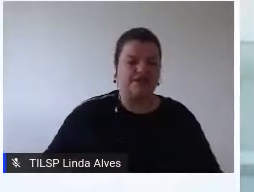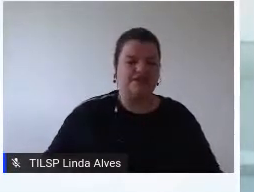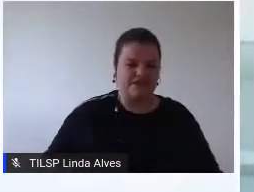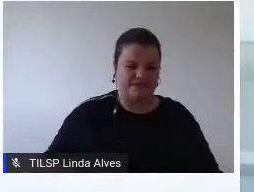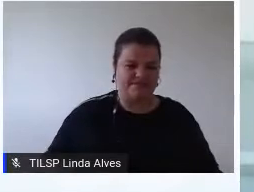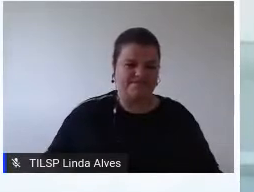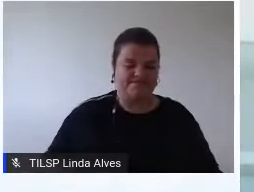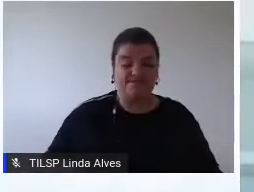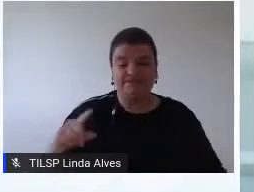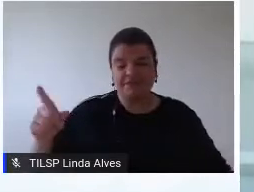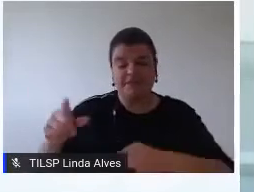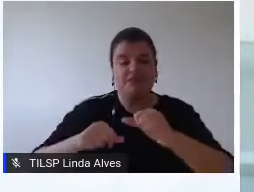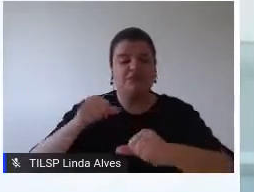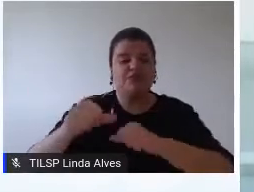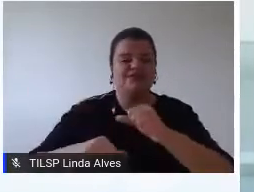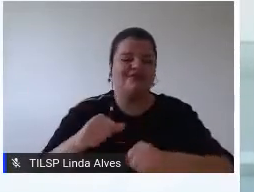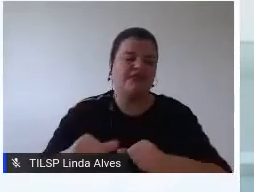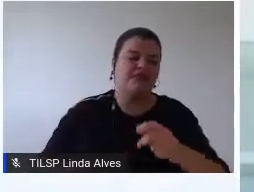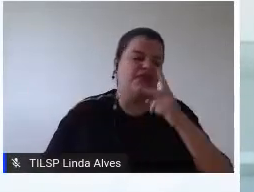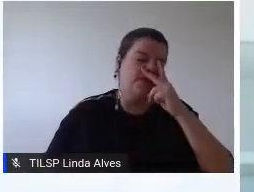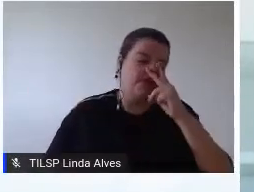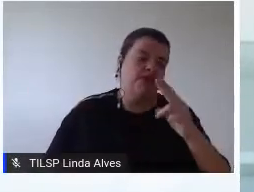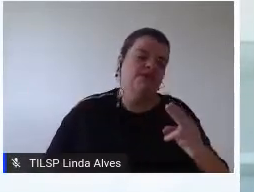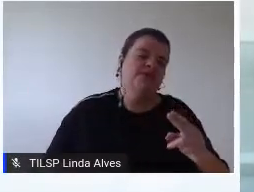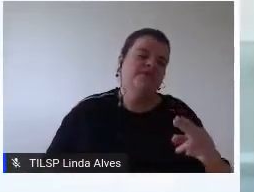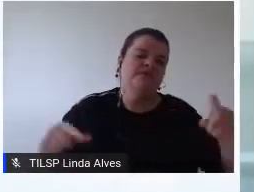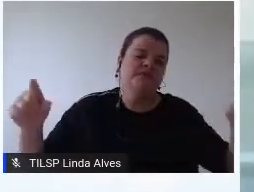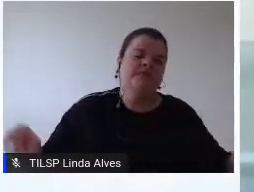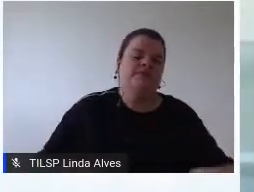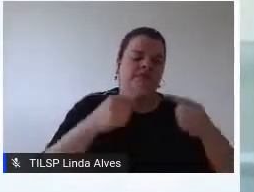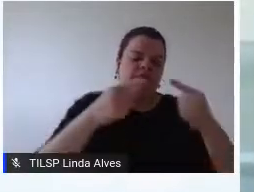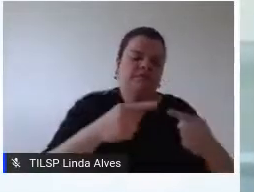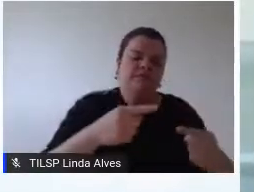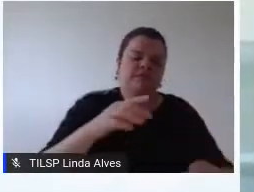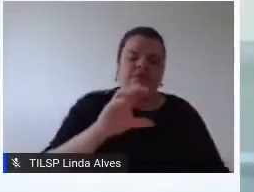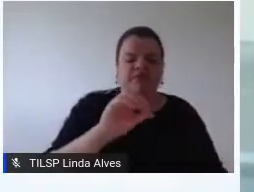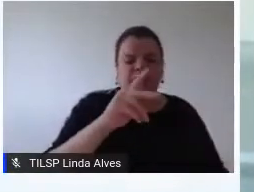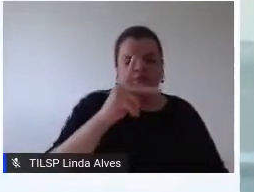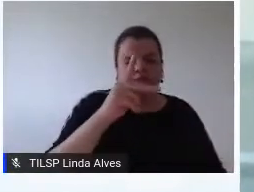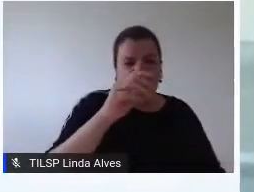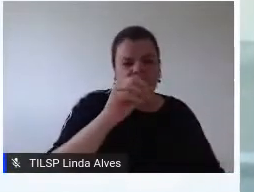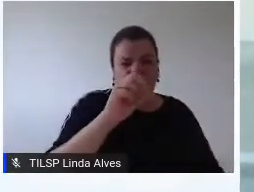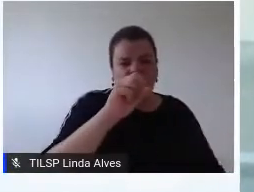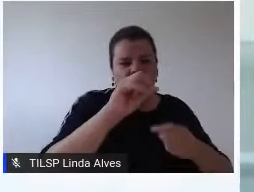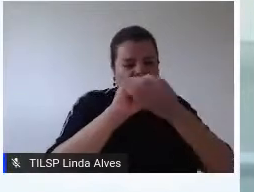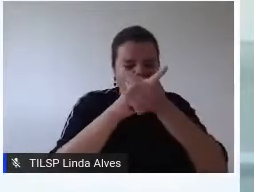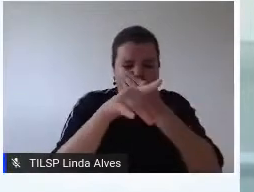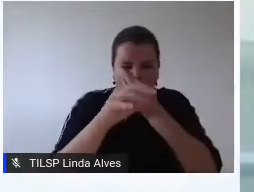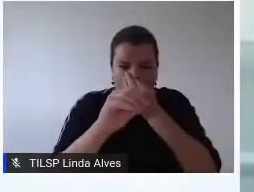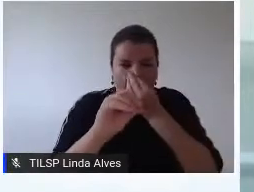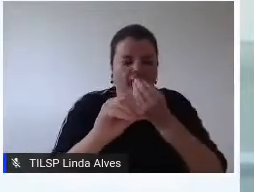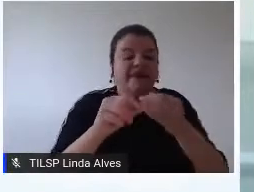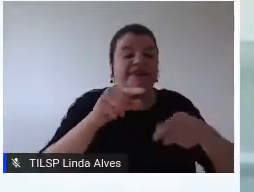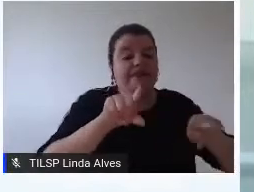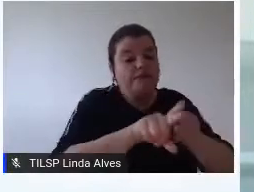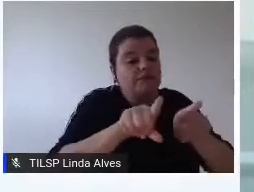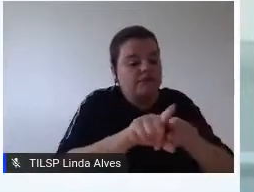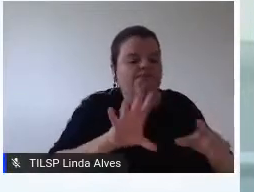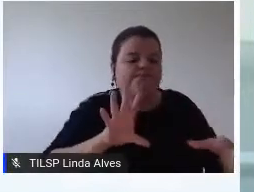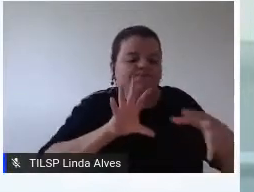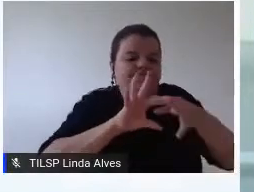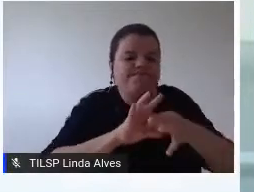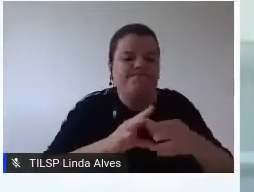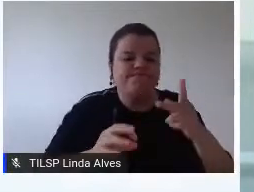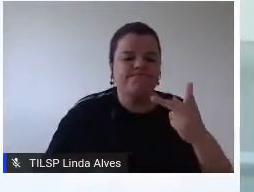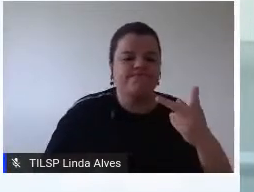República, e isso pode produzir algum tipo de veto da oposição, em particular do PT. O PT geralmente faz